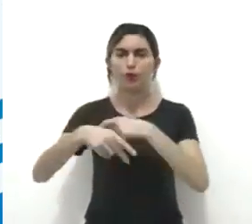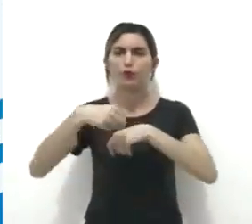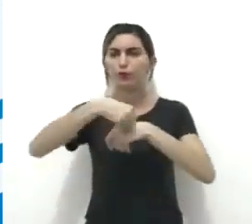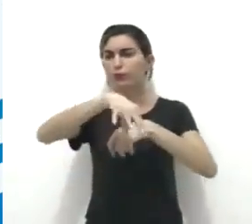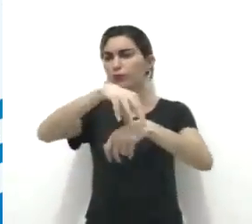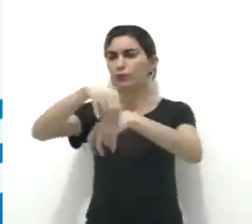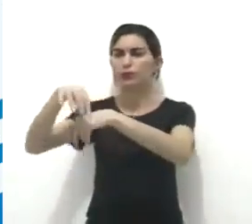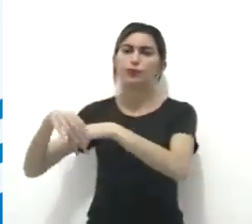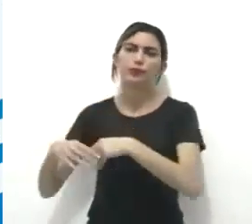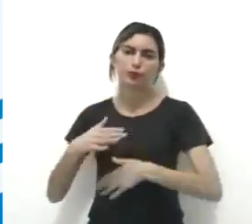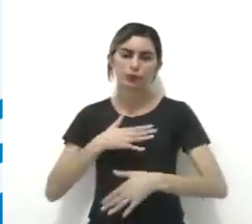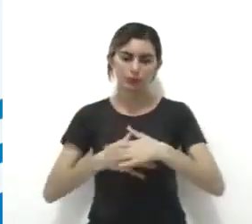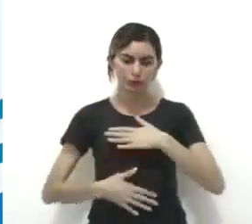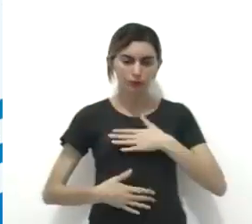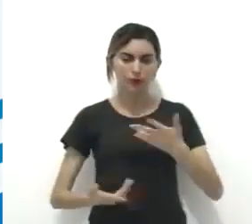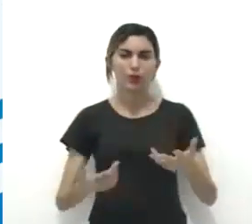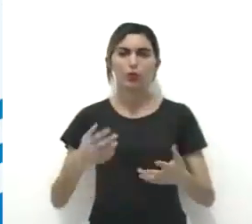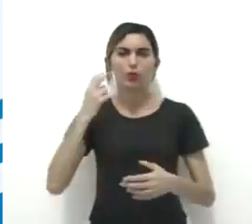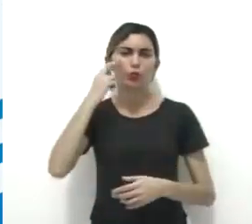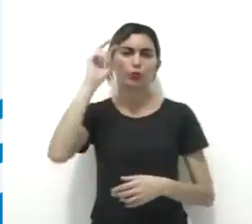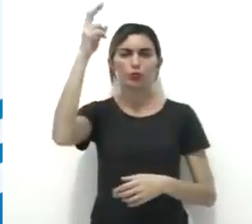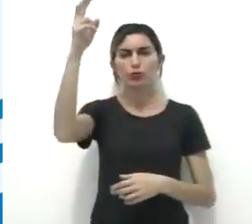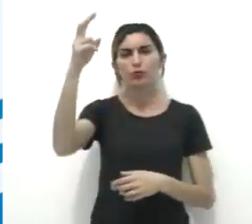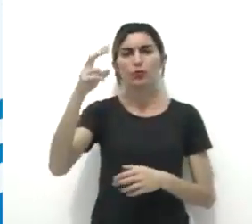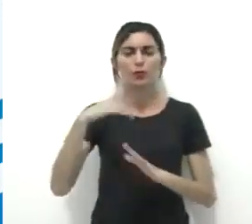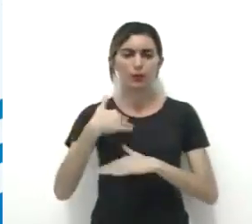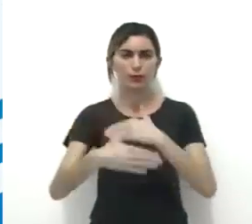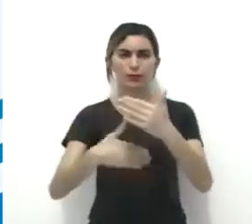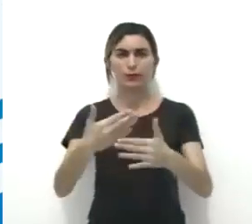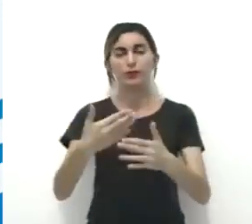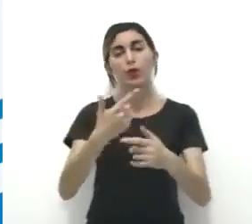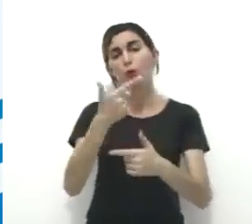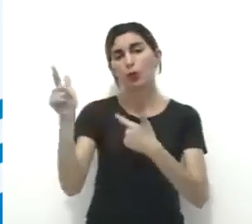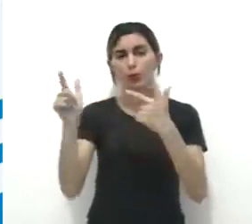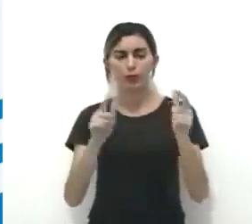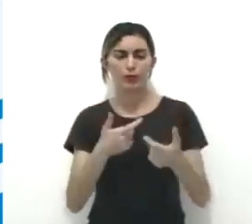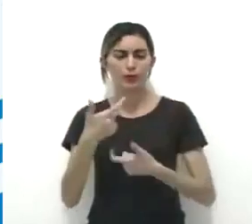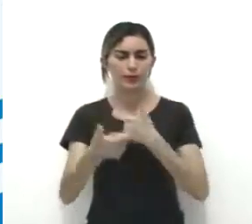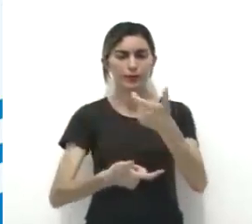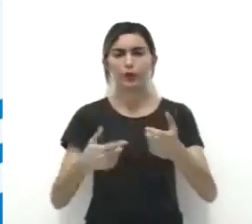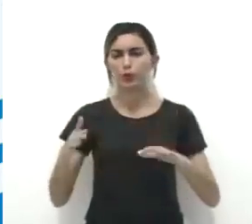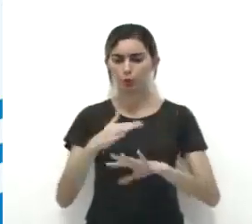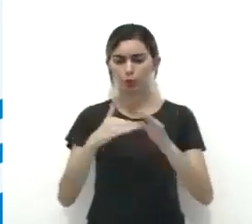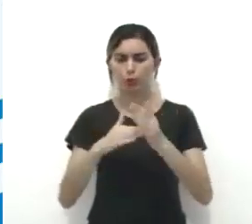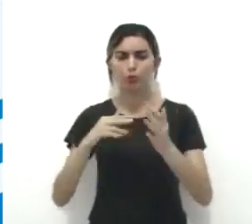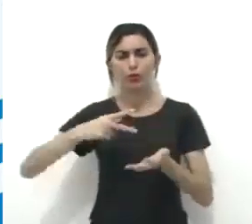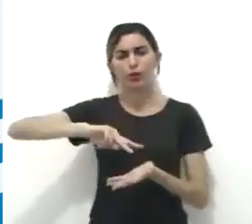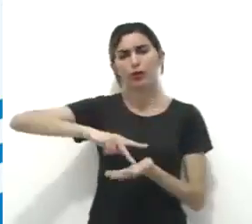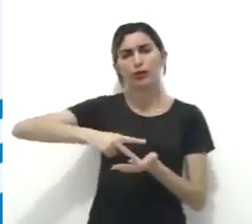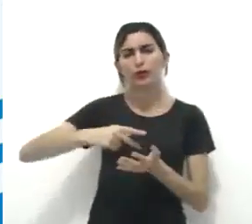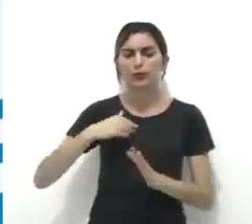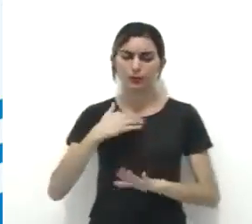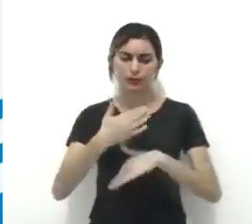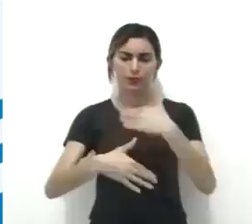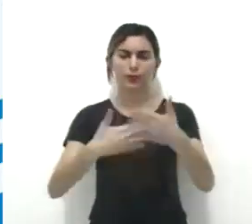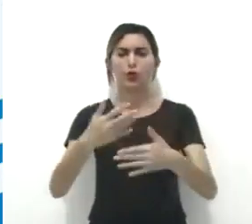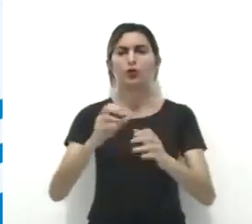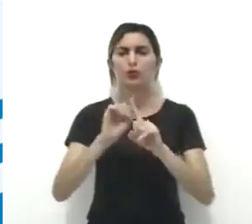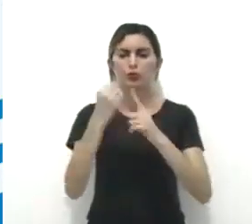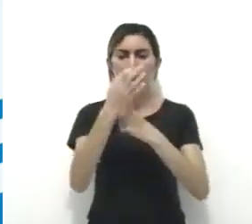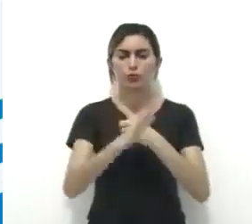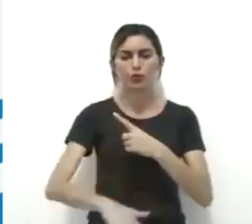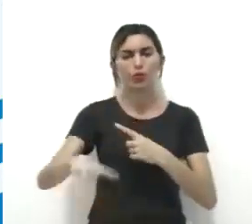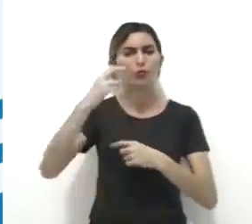ao transmitir gestos corporais culturalmente construídos. Em outras palavras, toda dança é oriunda de um